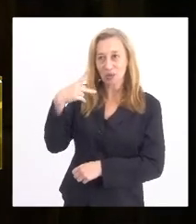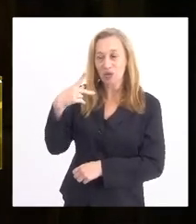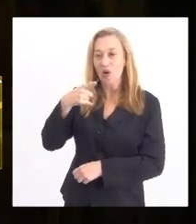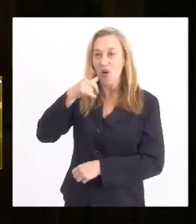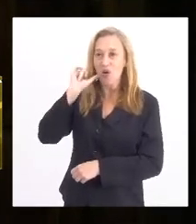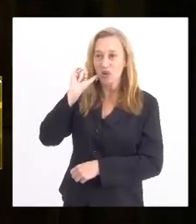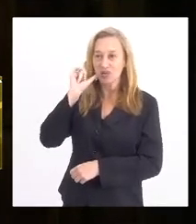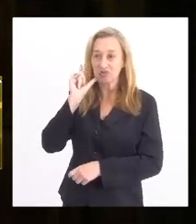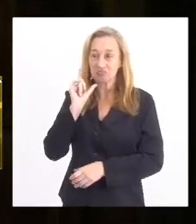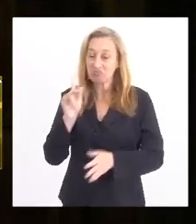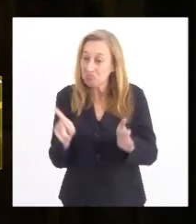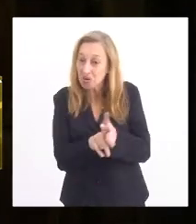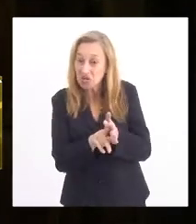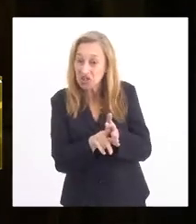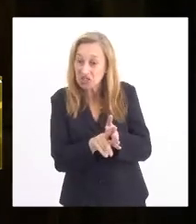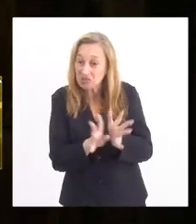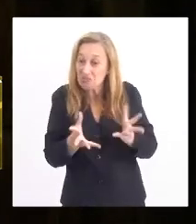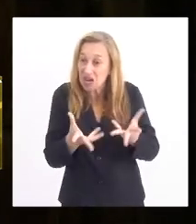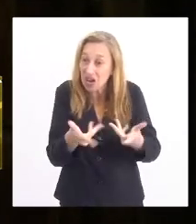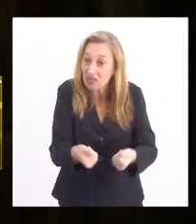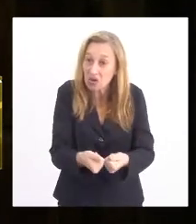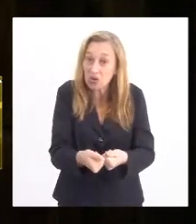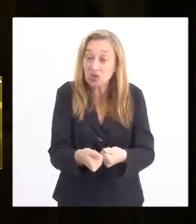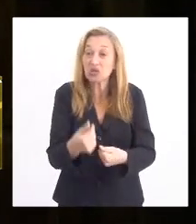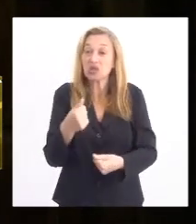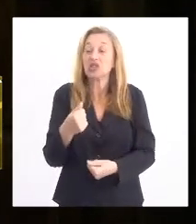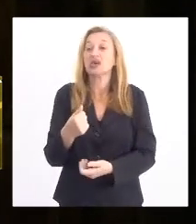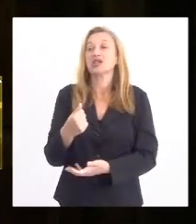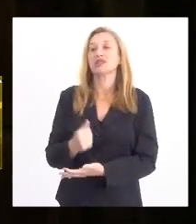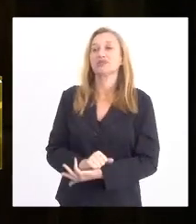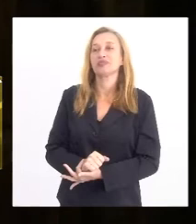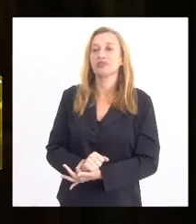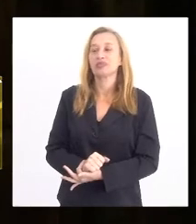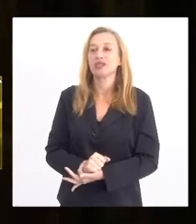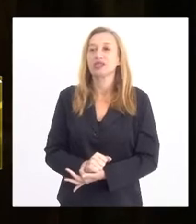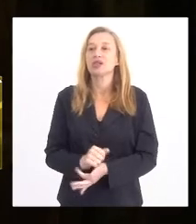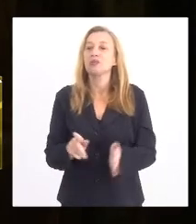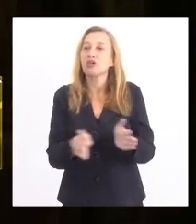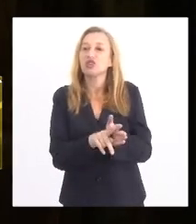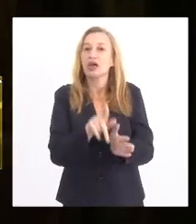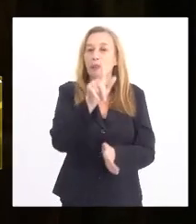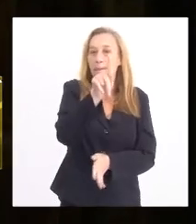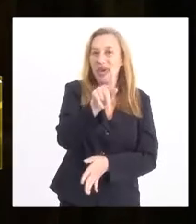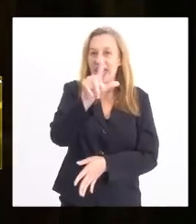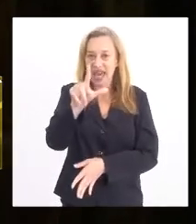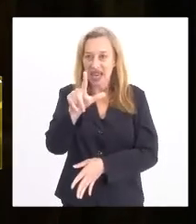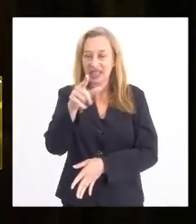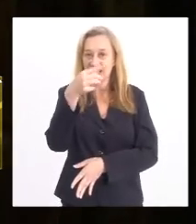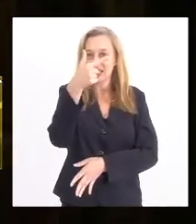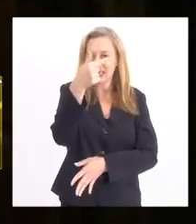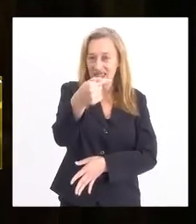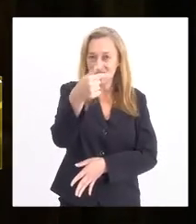belíssimo que tem o nosso respaldo total que é o Projeto destaque a PL